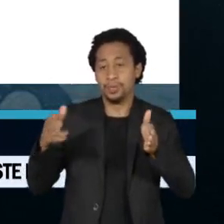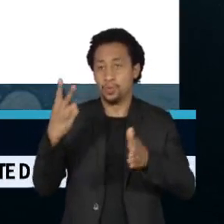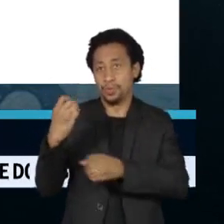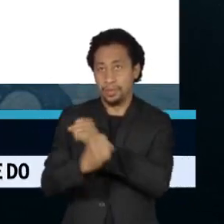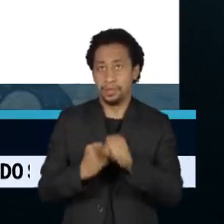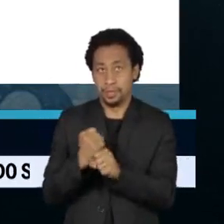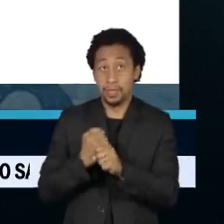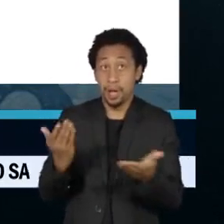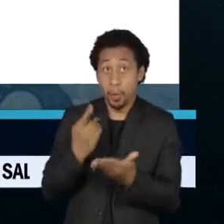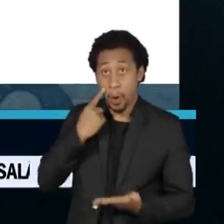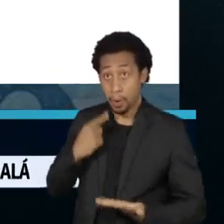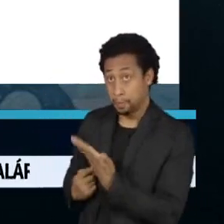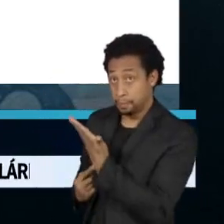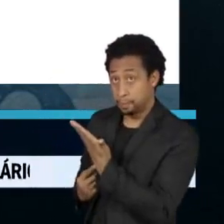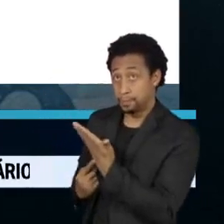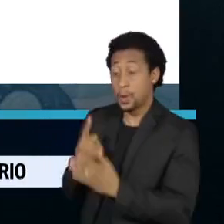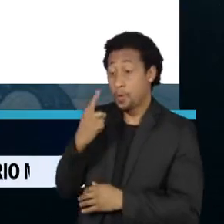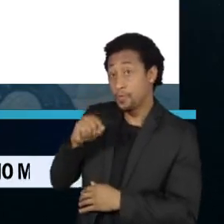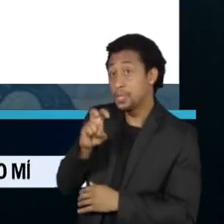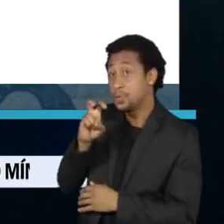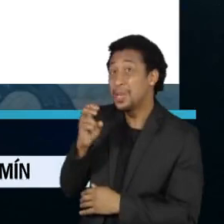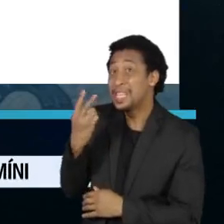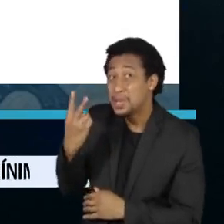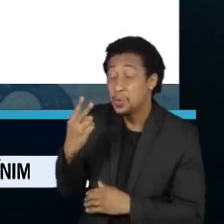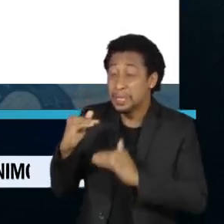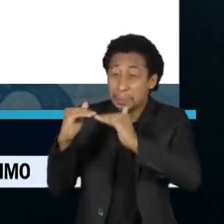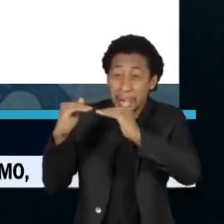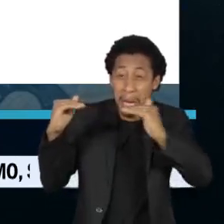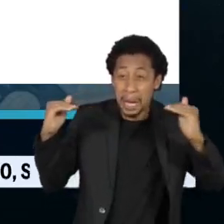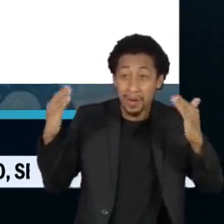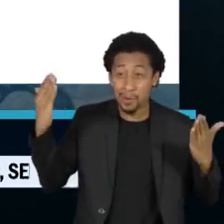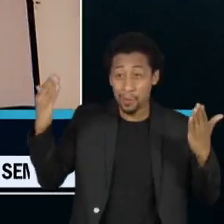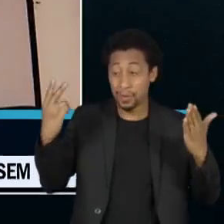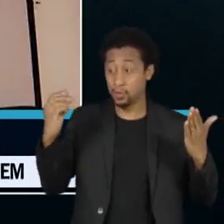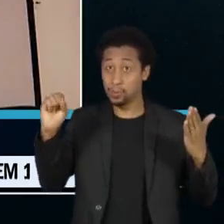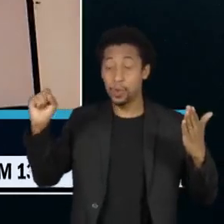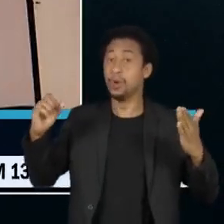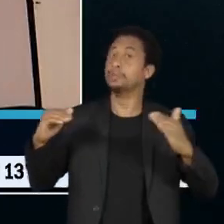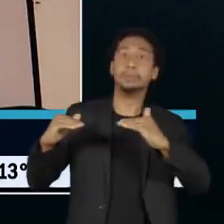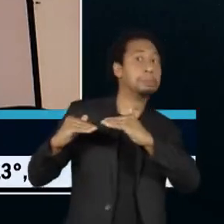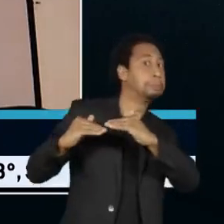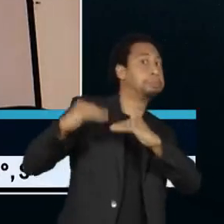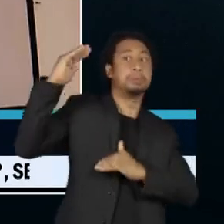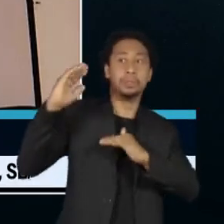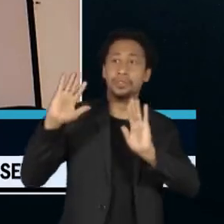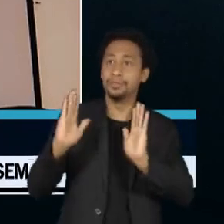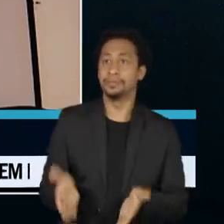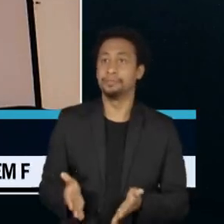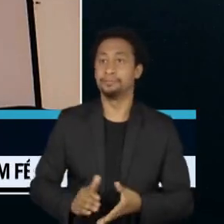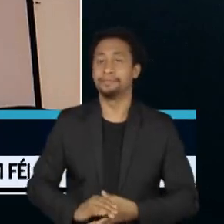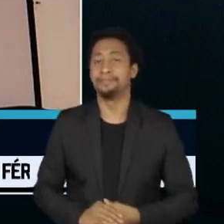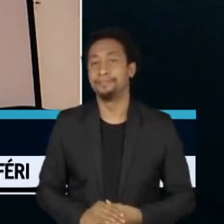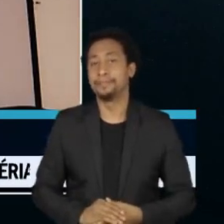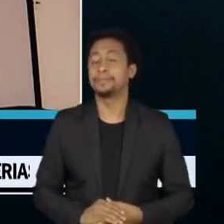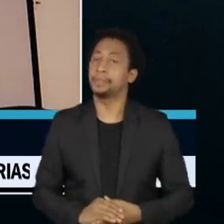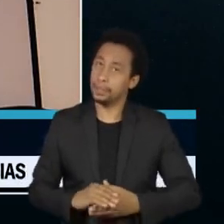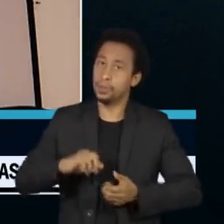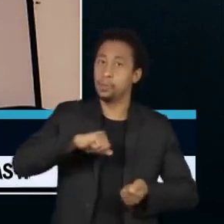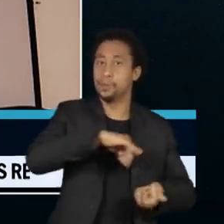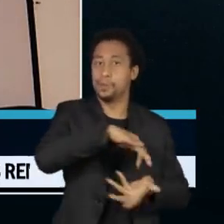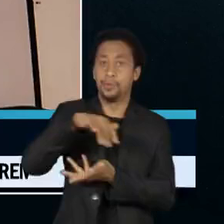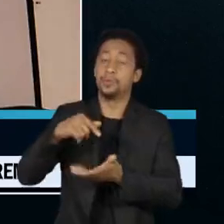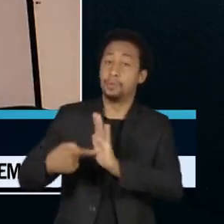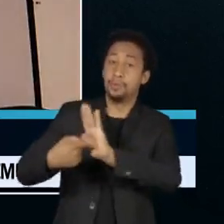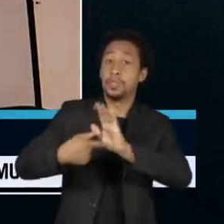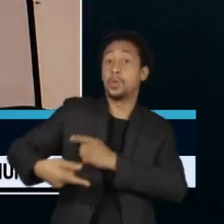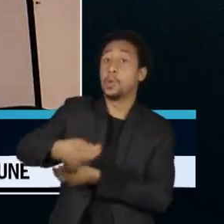em 1,52, o maior nível desde 2008. Essa condição natural do ambiente global já